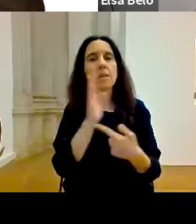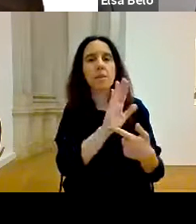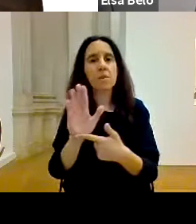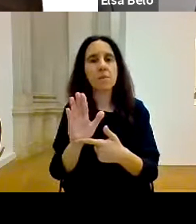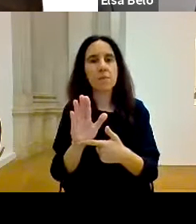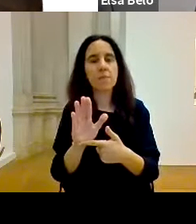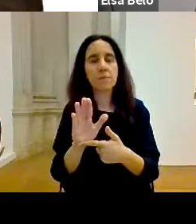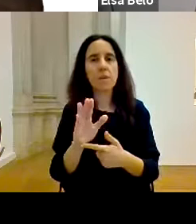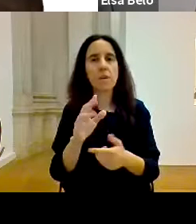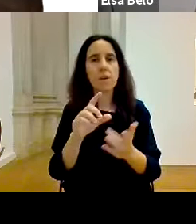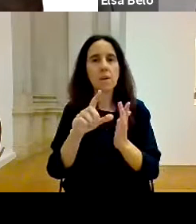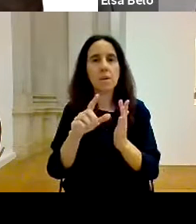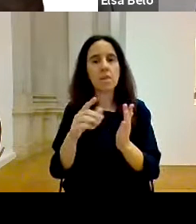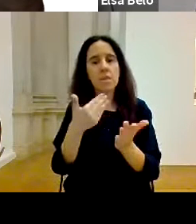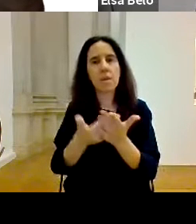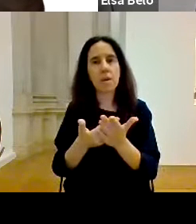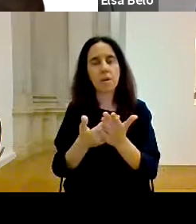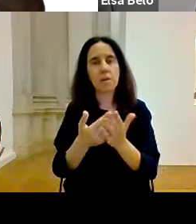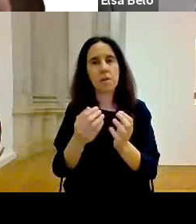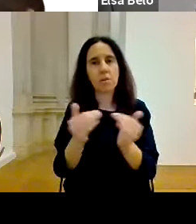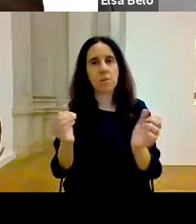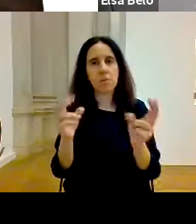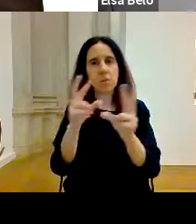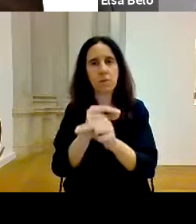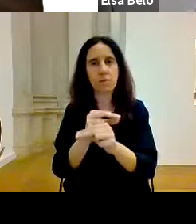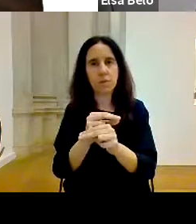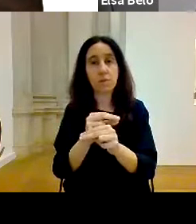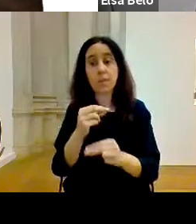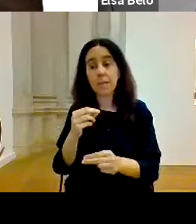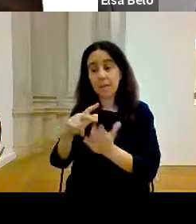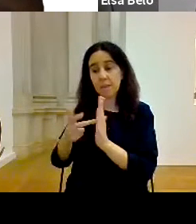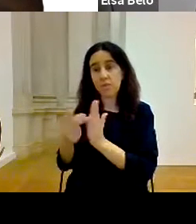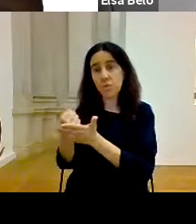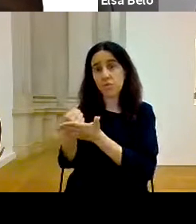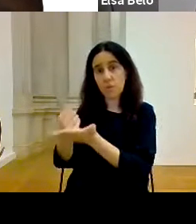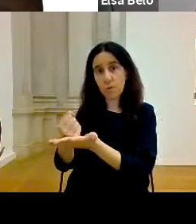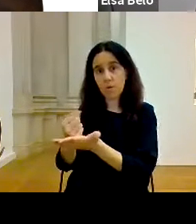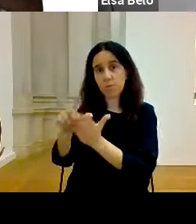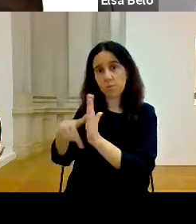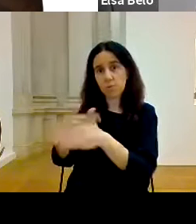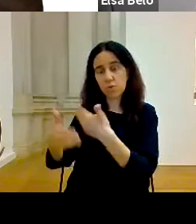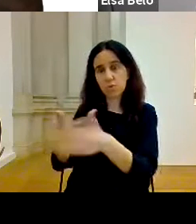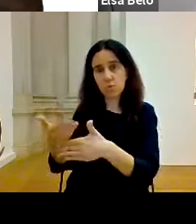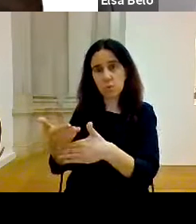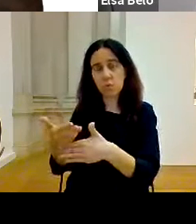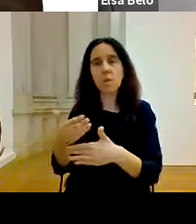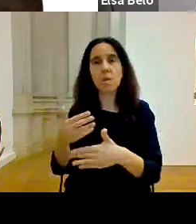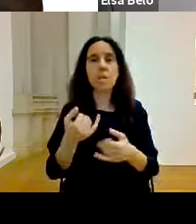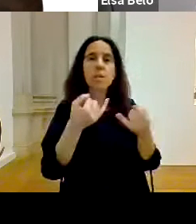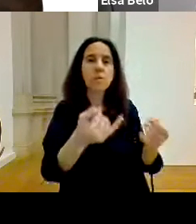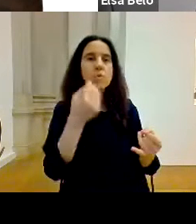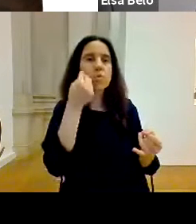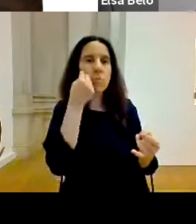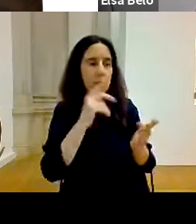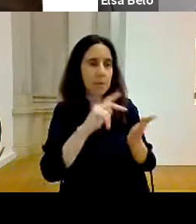vista, dois aspectos. O aspecto das tecnologias de suporte à gestão de projetos e depois a capacidade de eu poder chegar a